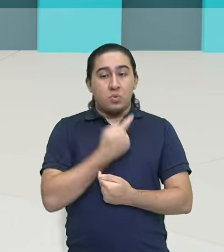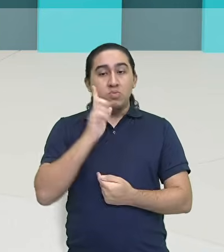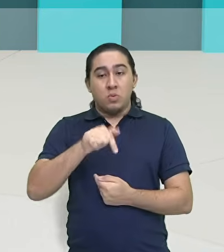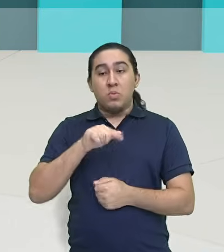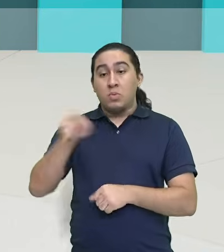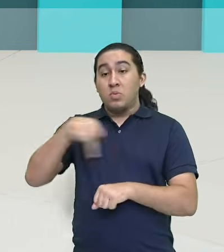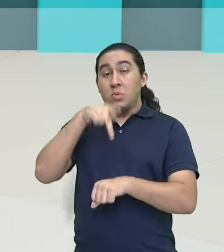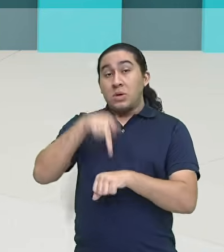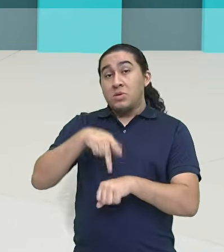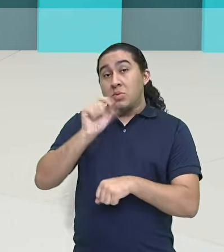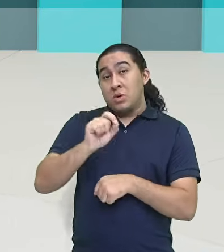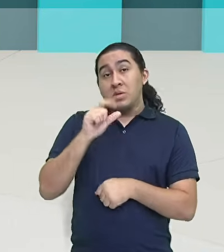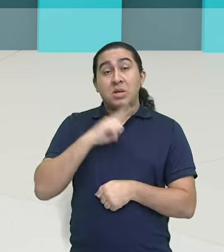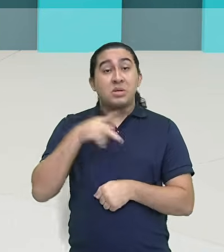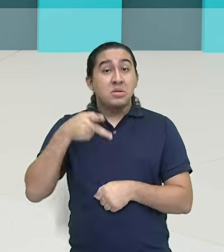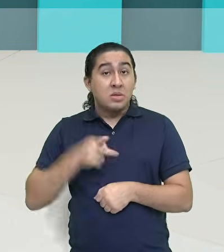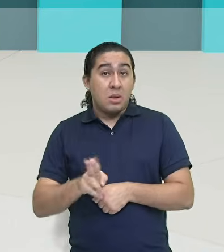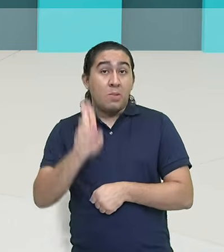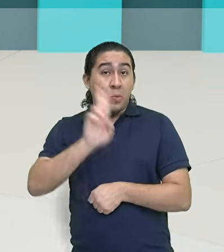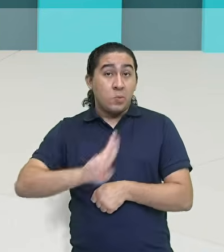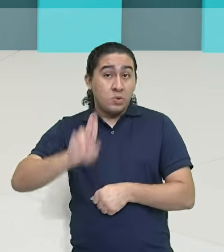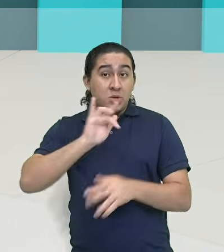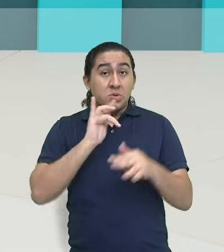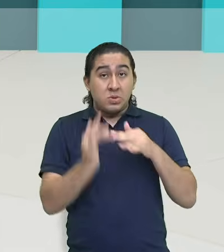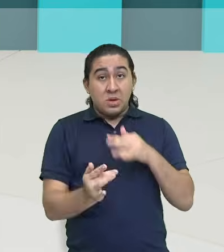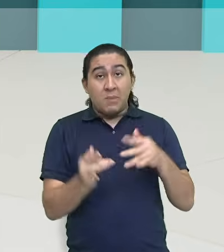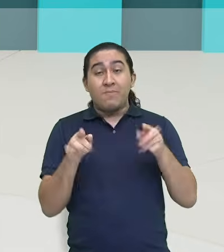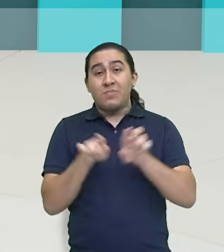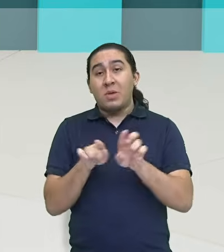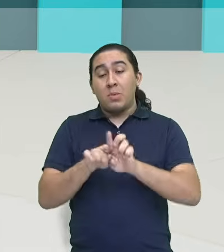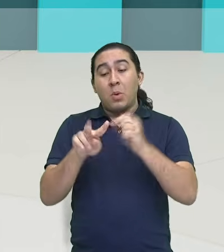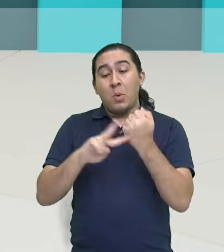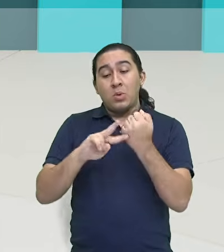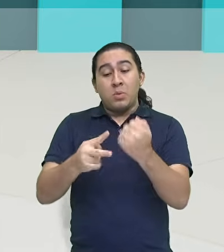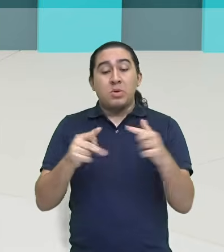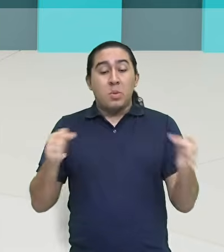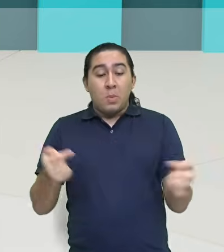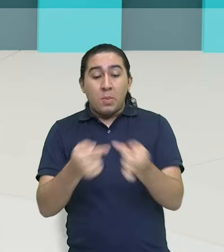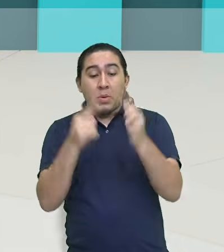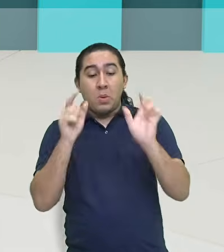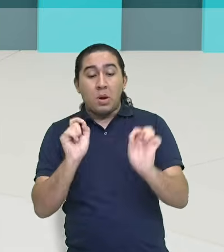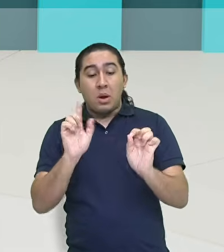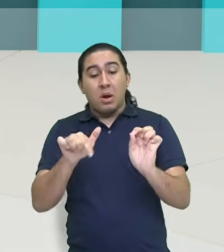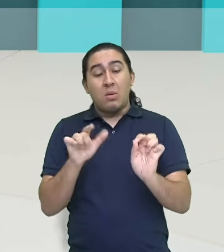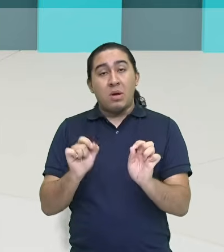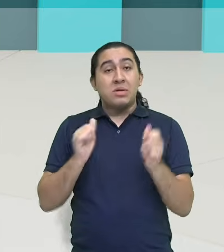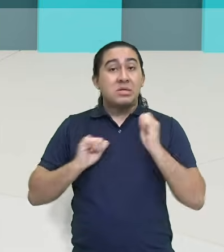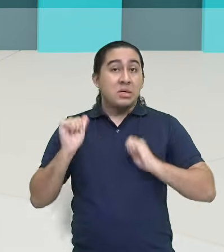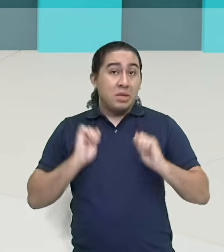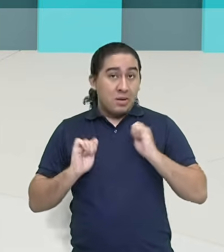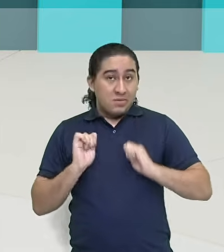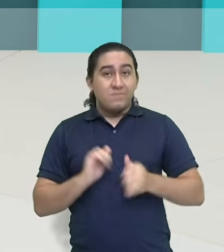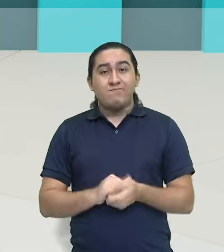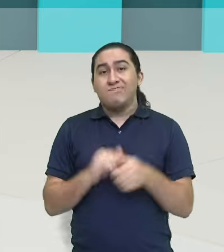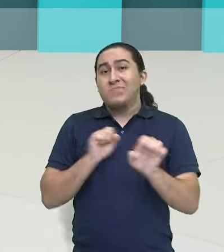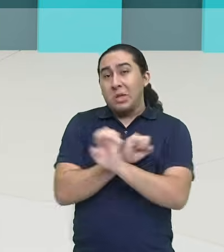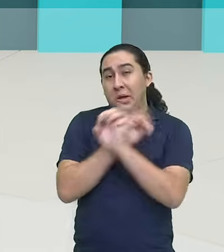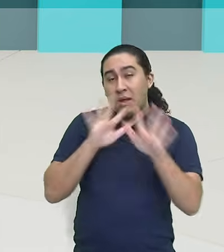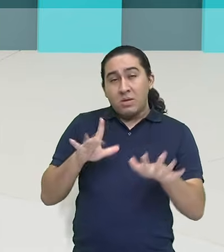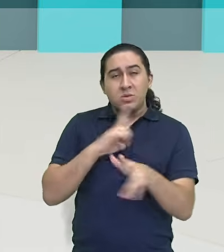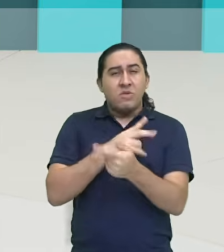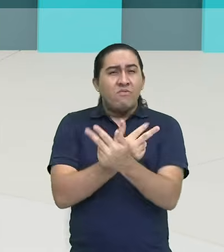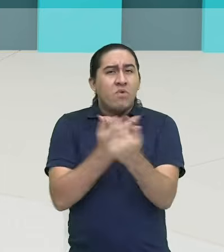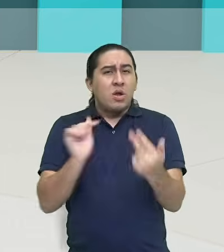país, né, que consome bastante redes sociais, isso acaba se atrelando aí com a questão da ansiedade. Claro que existem